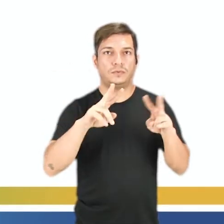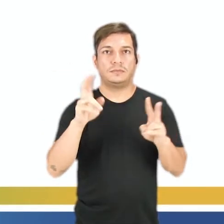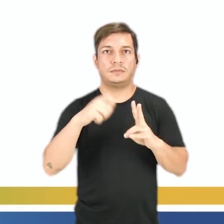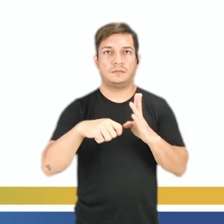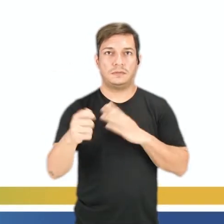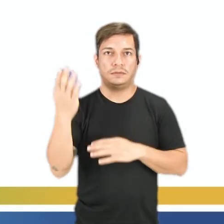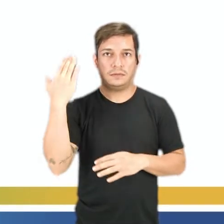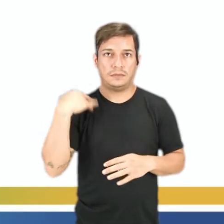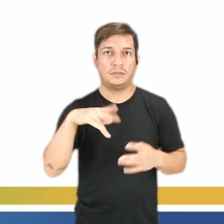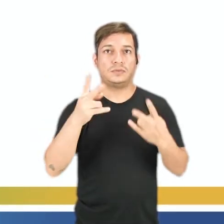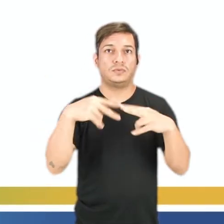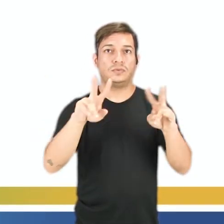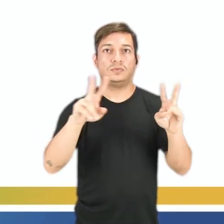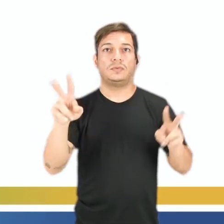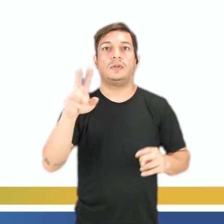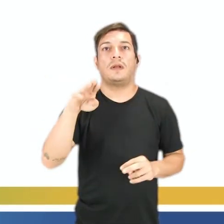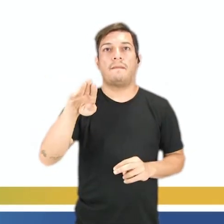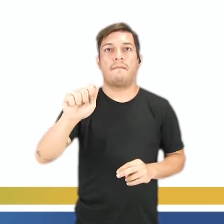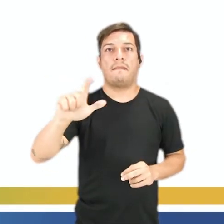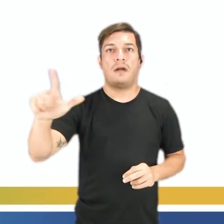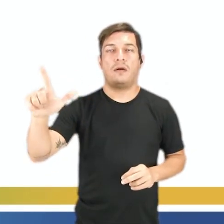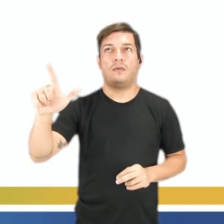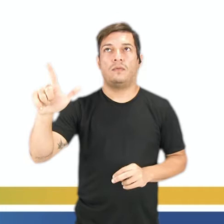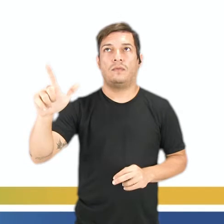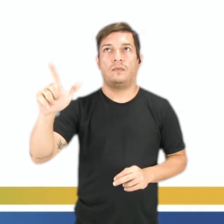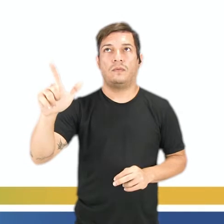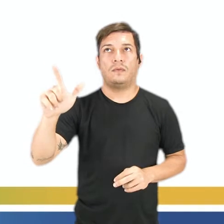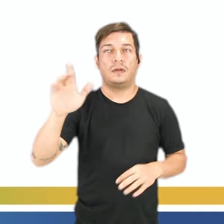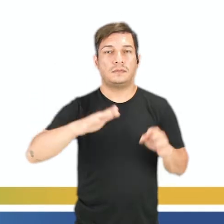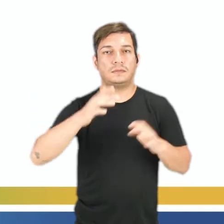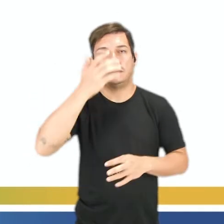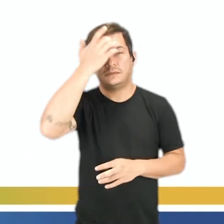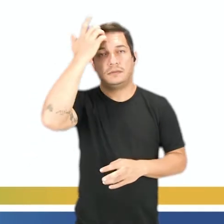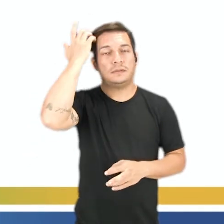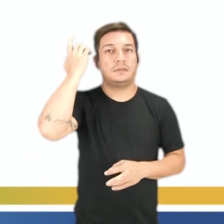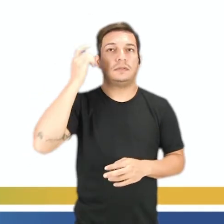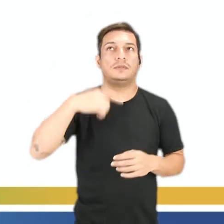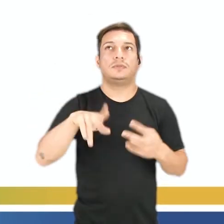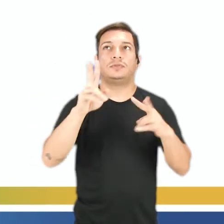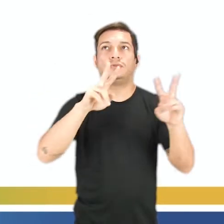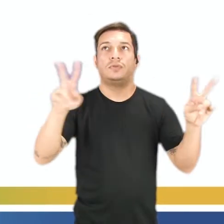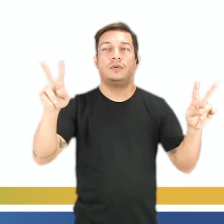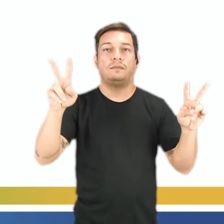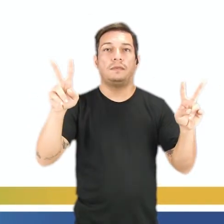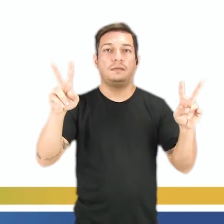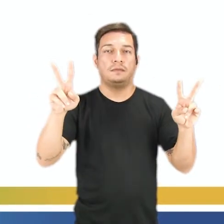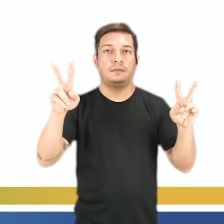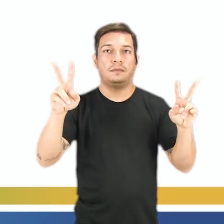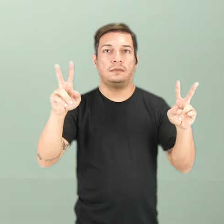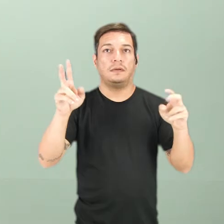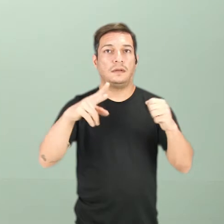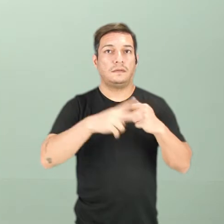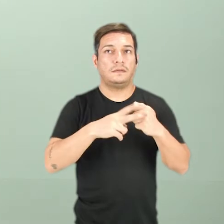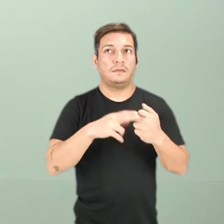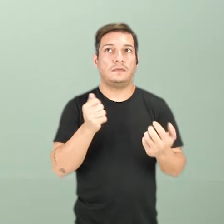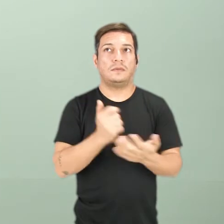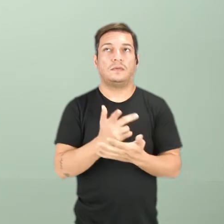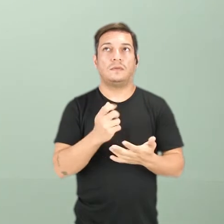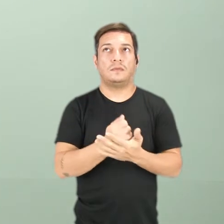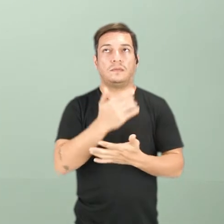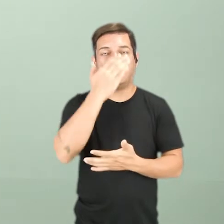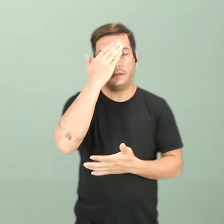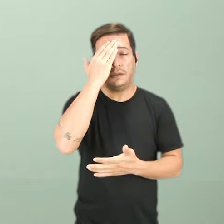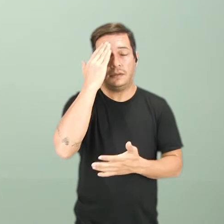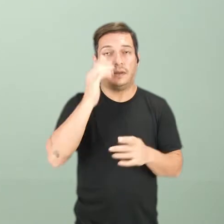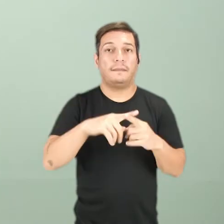atrás. Shopping aí tá mall, tá, pessoal? Muita gente, a gente chama shopping de shopping mesmo, que é do verbo comprar, do verbo to